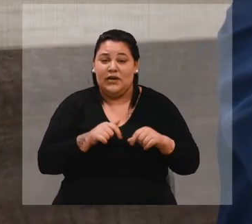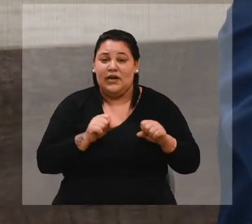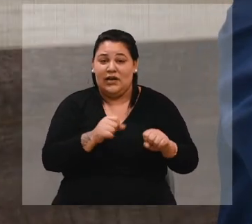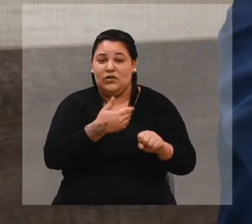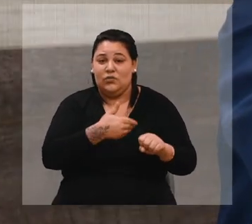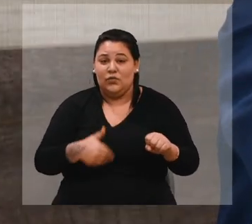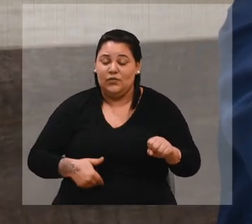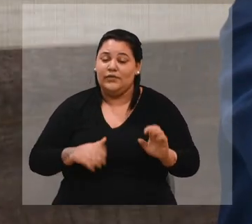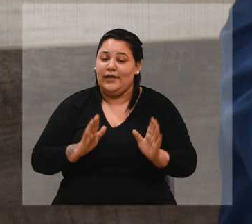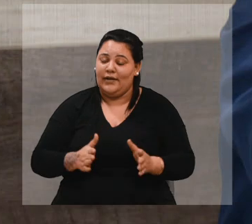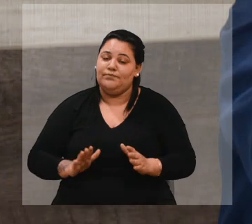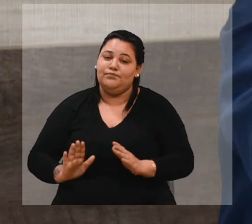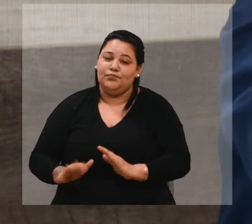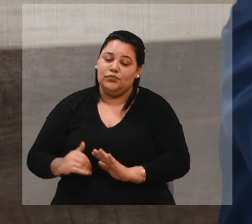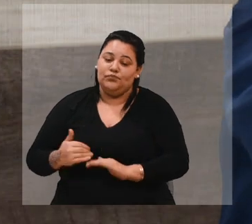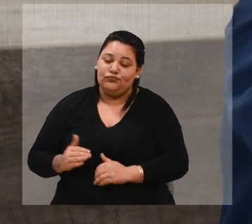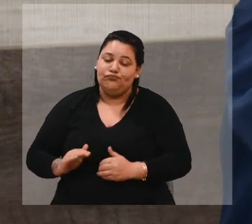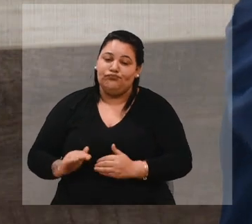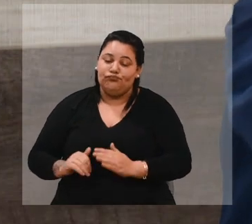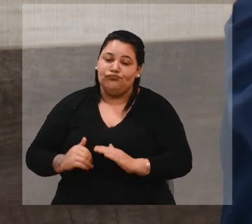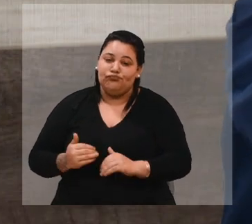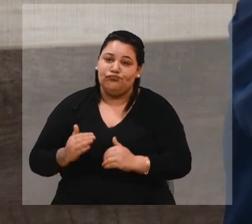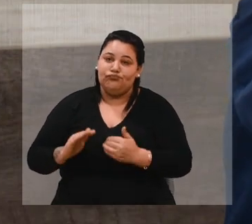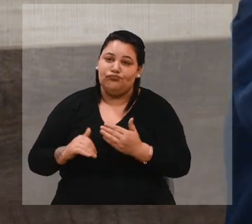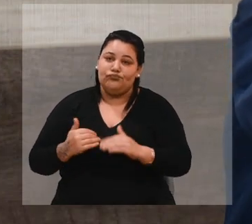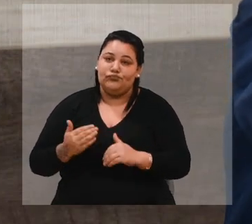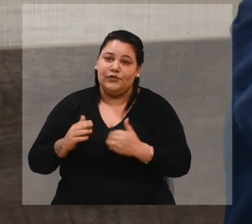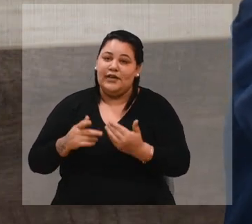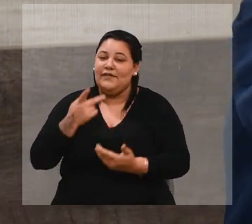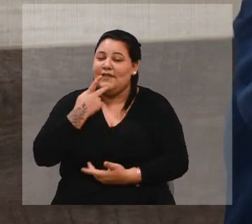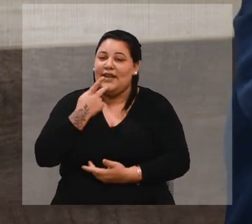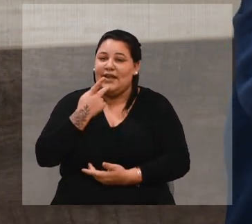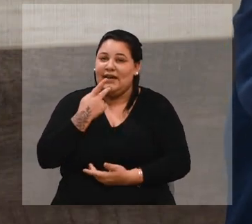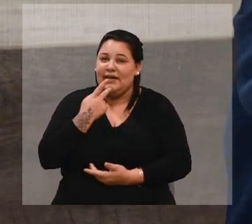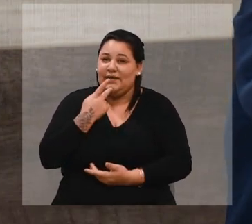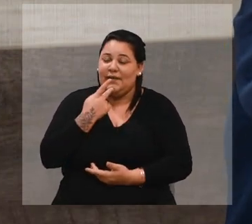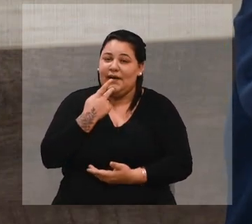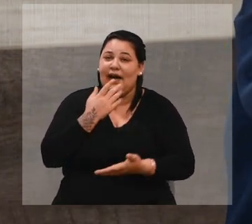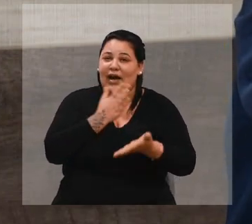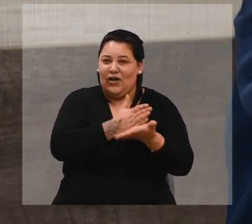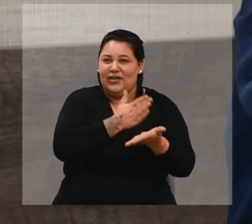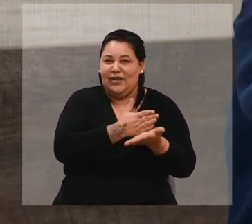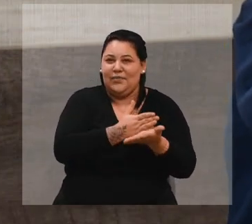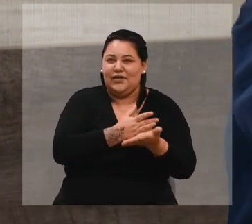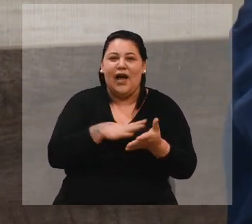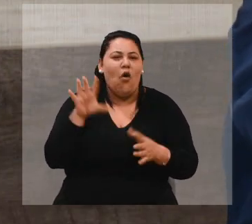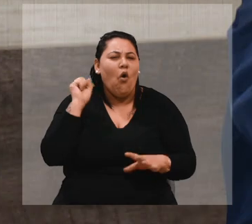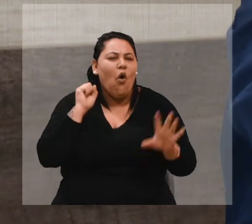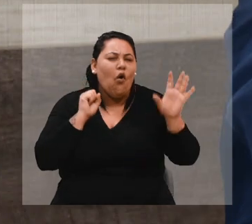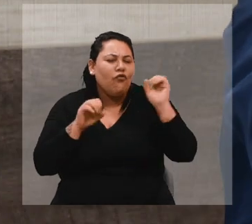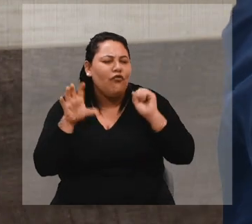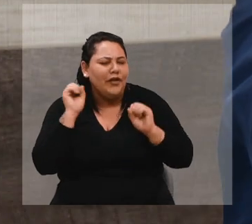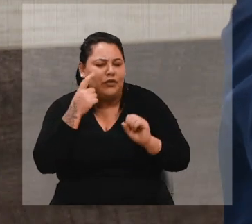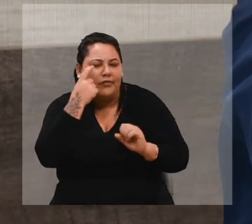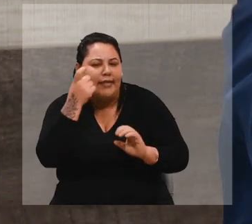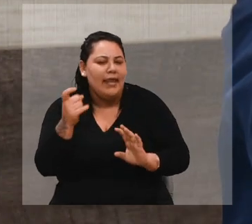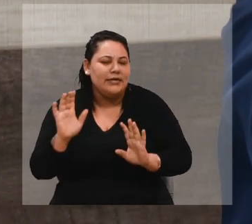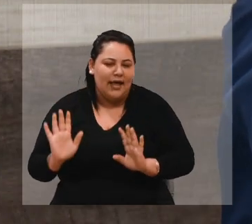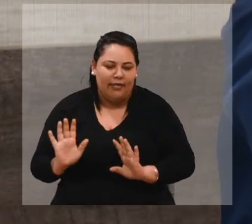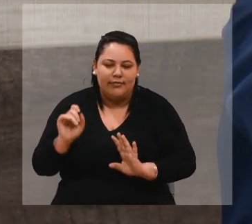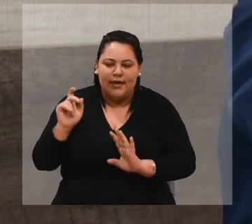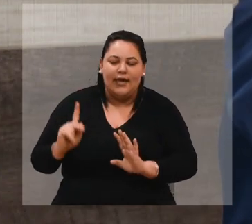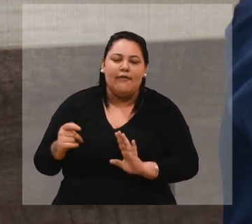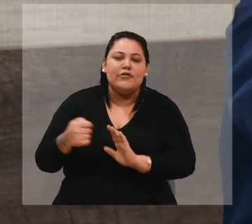mercado público está num processo de chama-se roadshow, que é escutar, ouvir interessados,